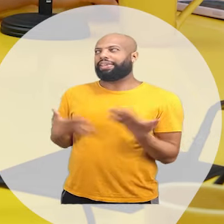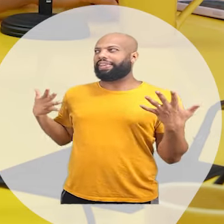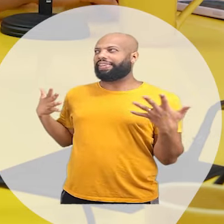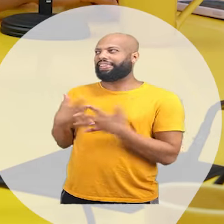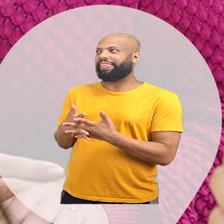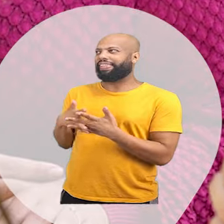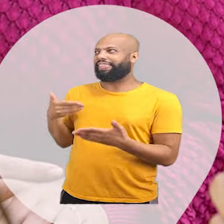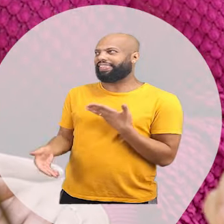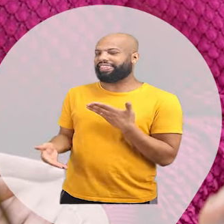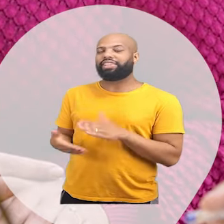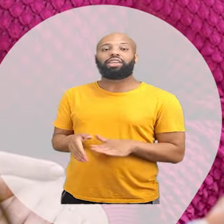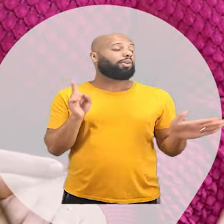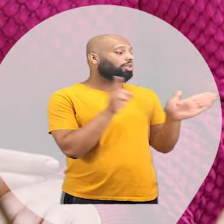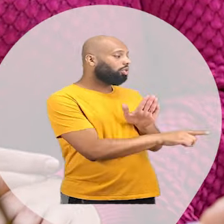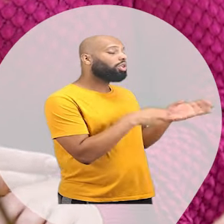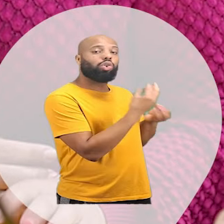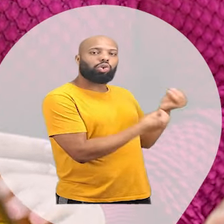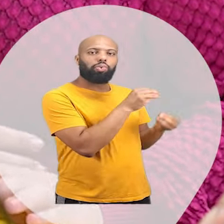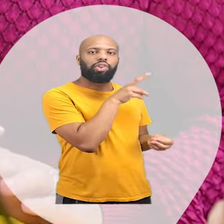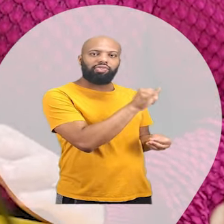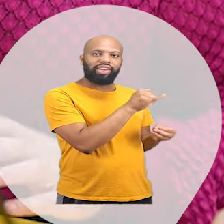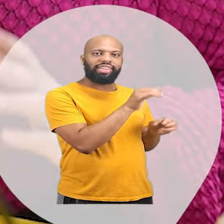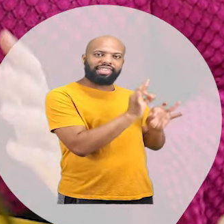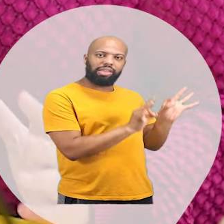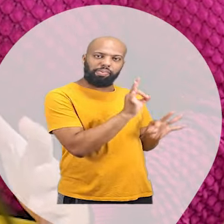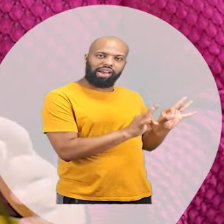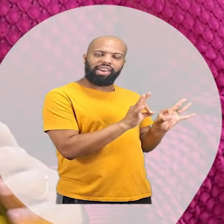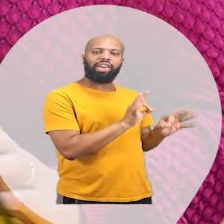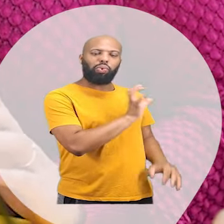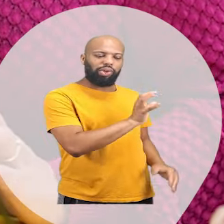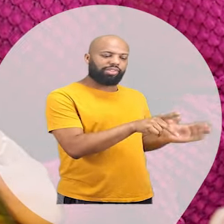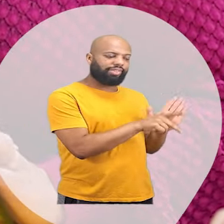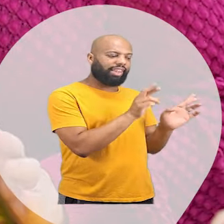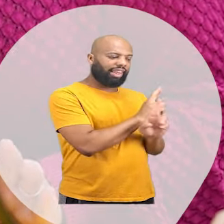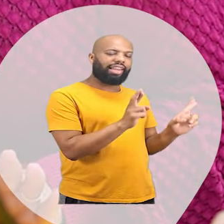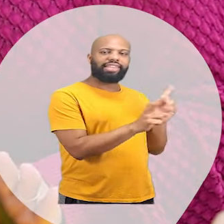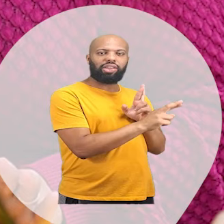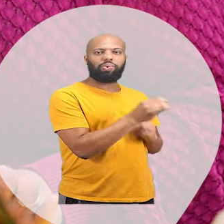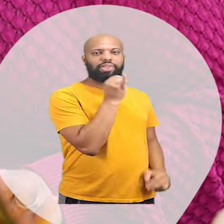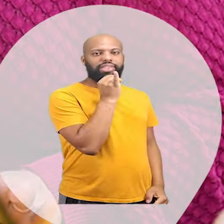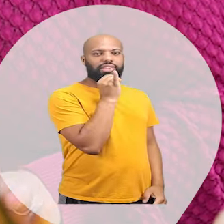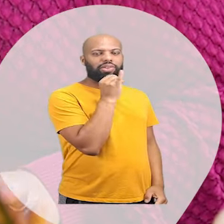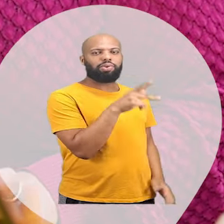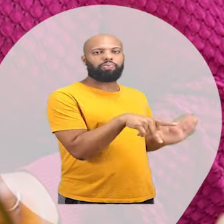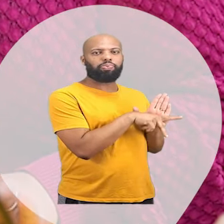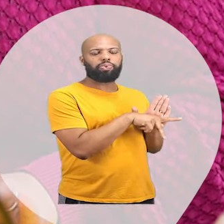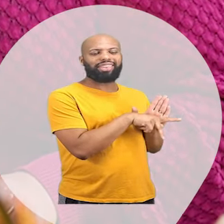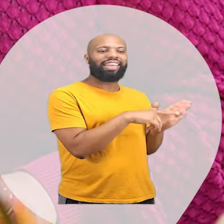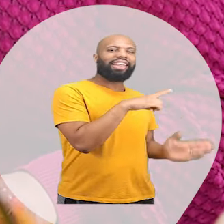me perdi aí eu perguntei assim como que você vai separando essa coisa essa relação assim tipo do